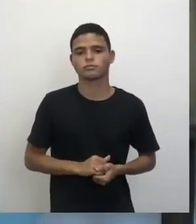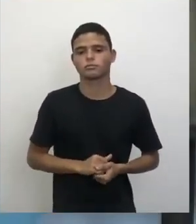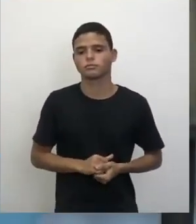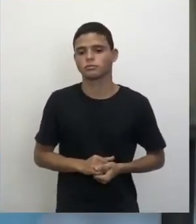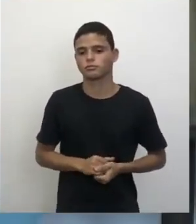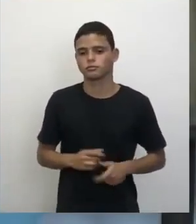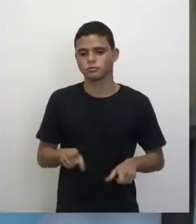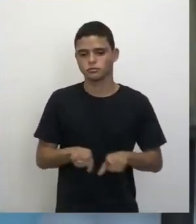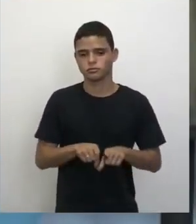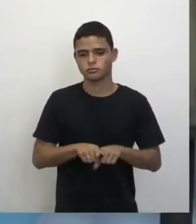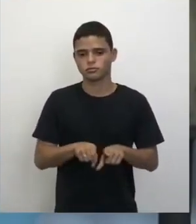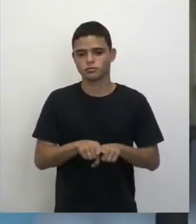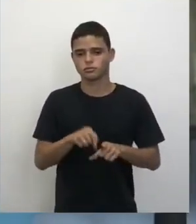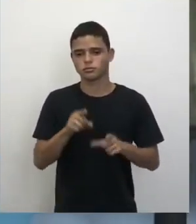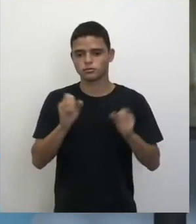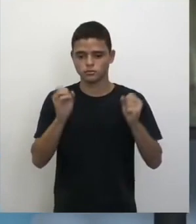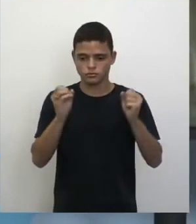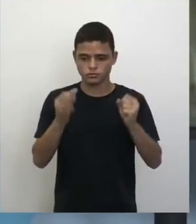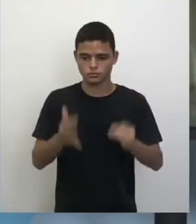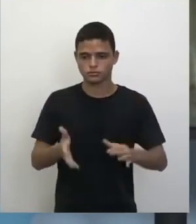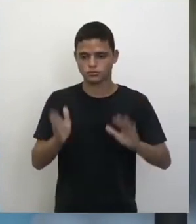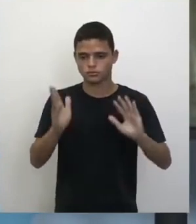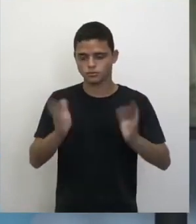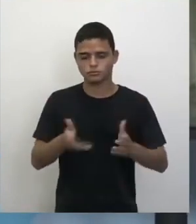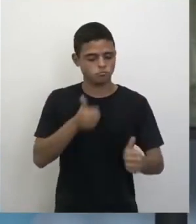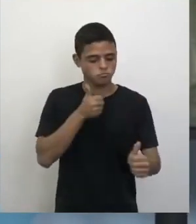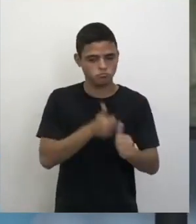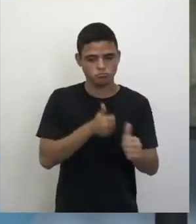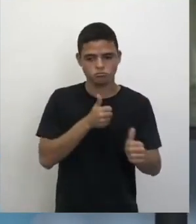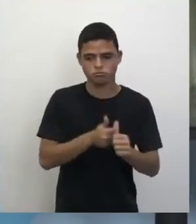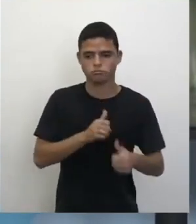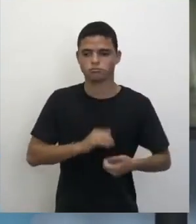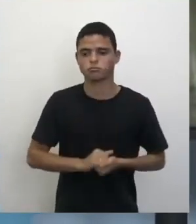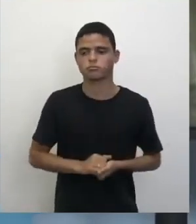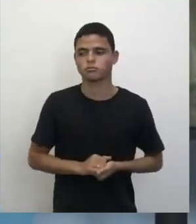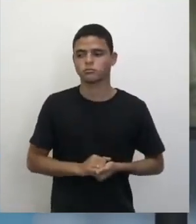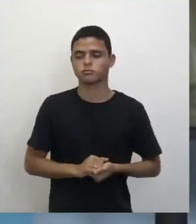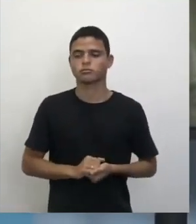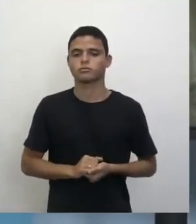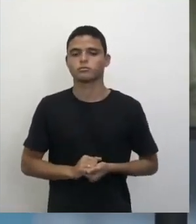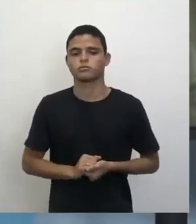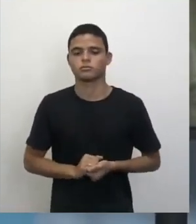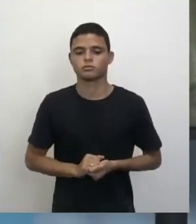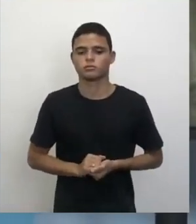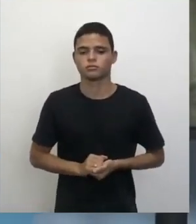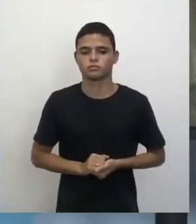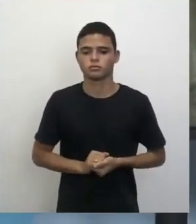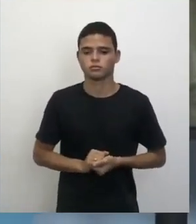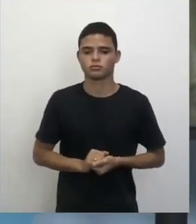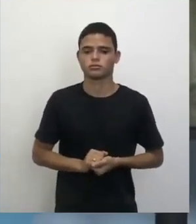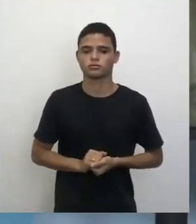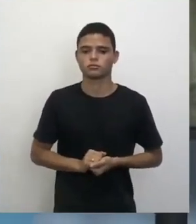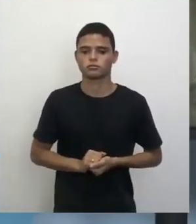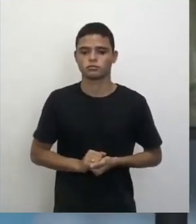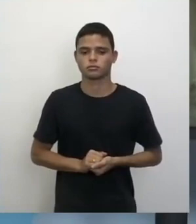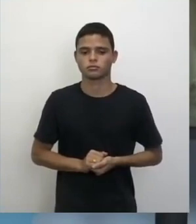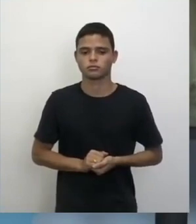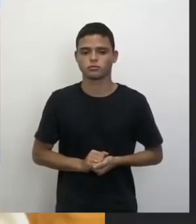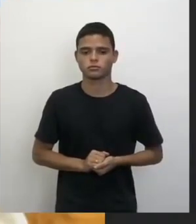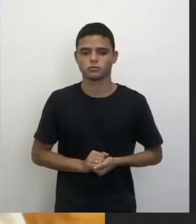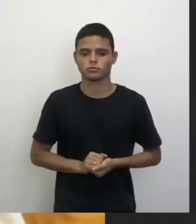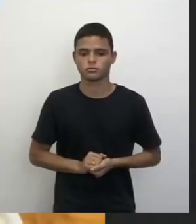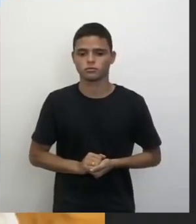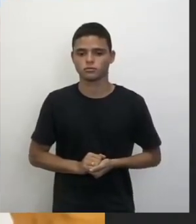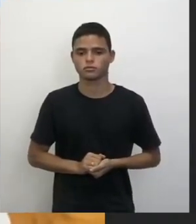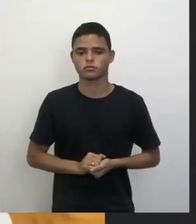sou de Caracas Cities, então eu sou vizinha dele praticamente, Carapicuíba ali ao lado. Eu Sim, coloquei. a City tem no universo do